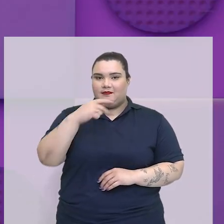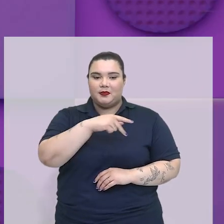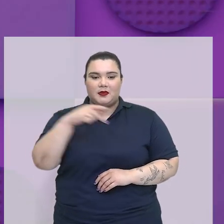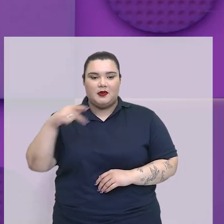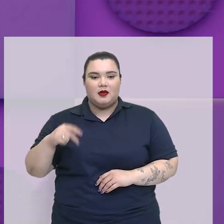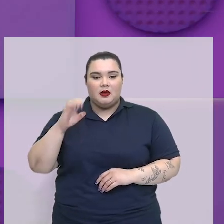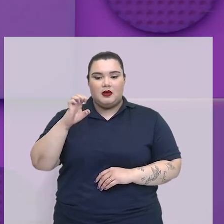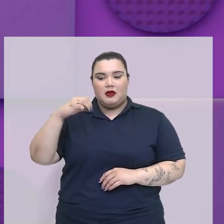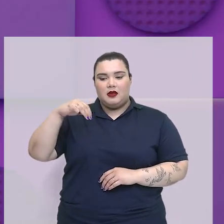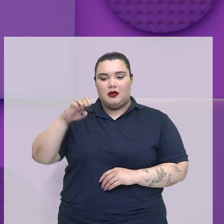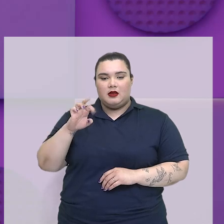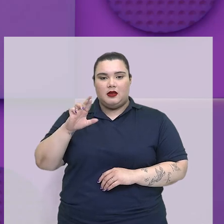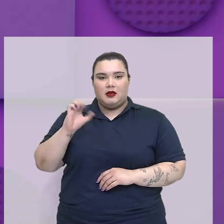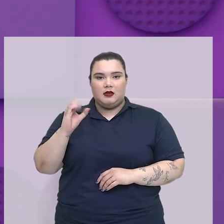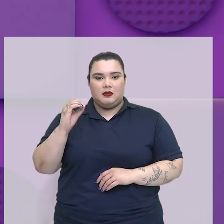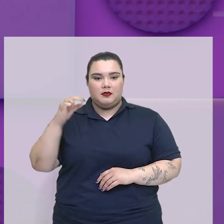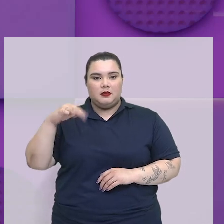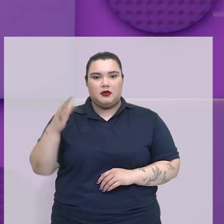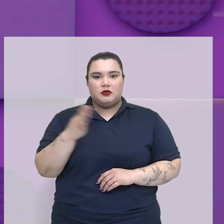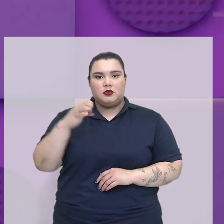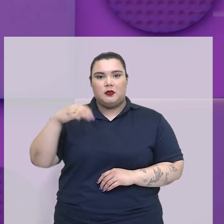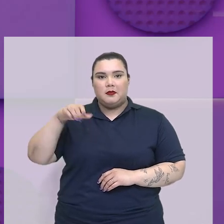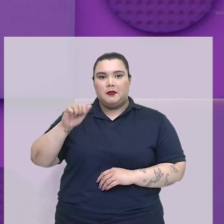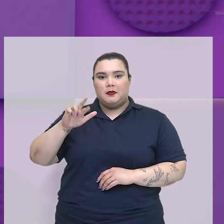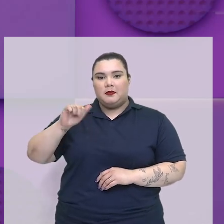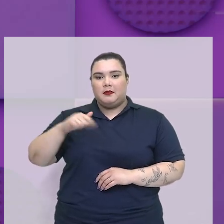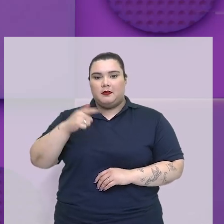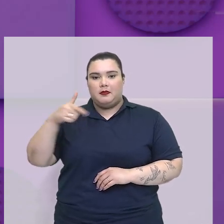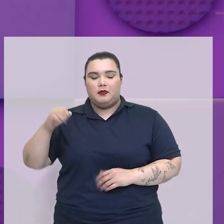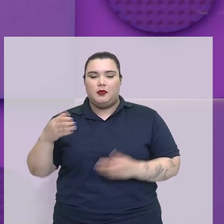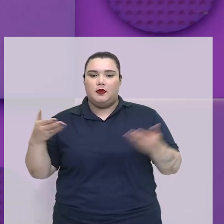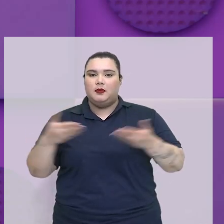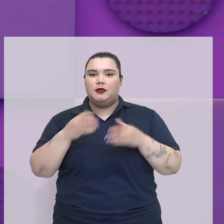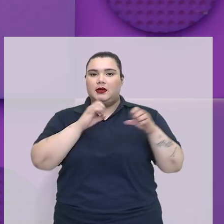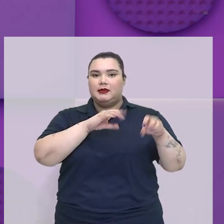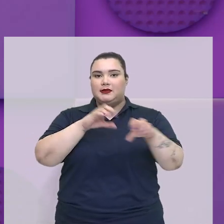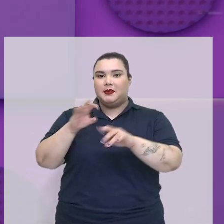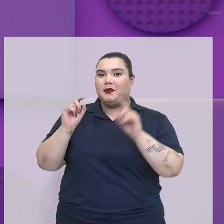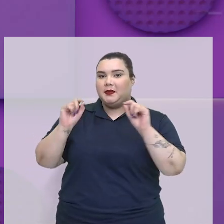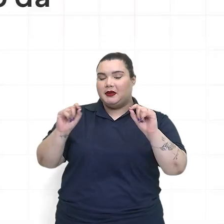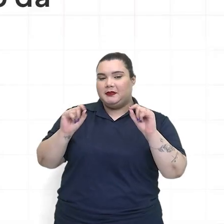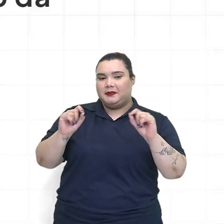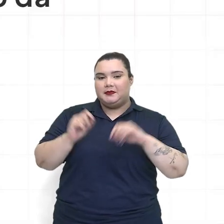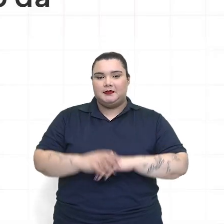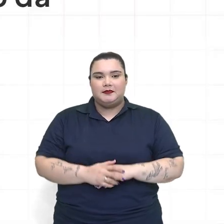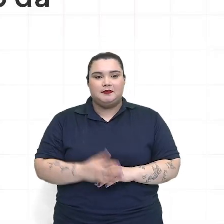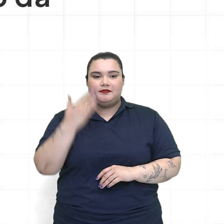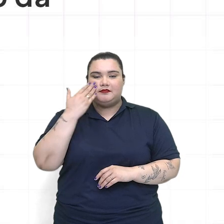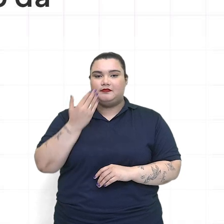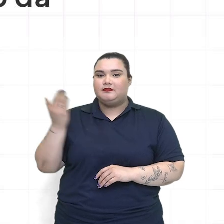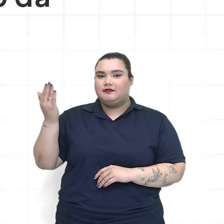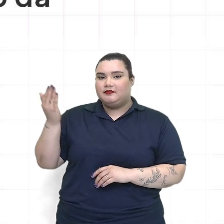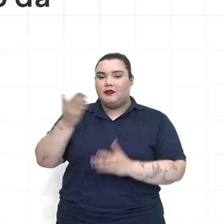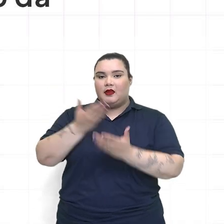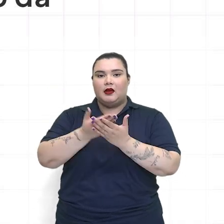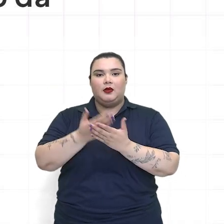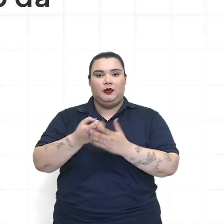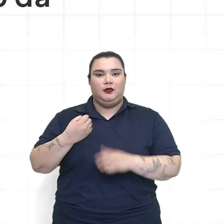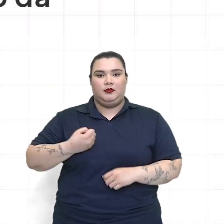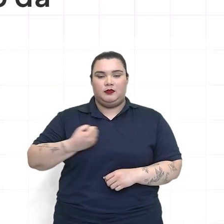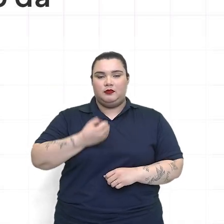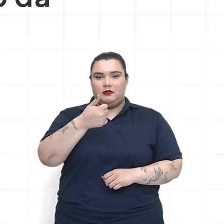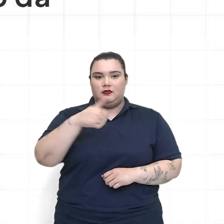com vocês, quem vos fala é o professor Emerson Marão e vamos ver o que nos aguarda para a aula de hoje. A aula de